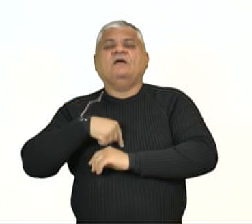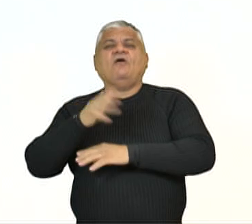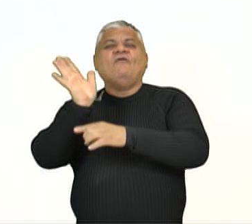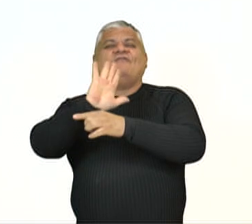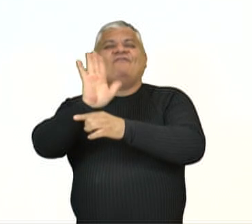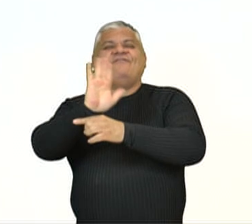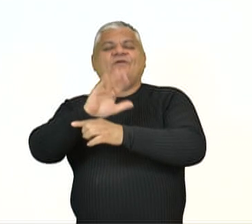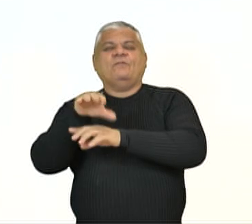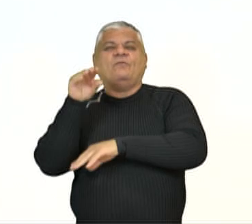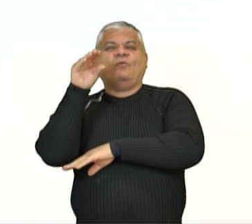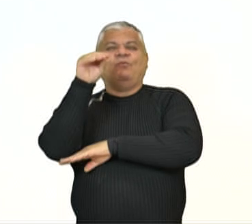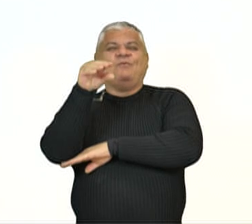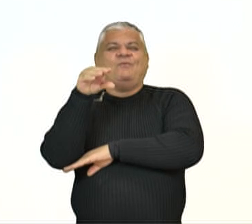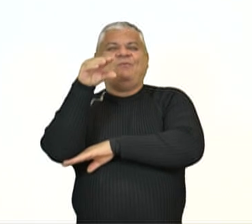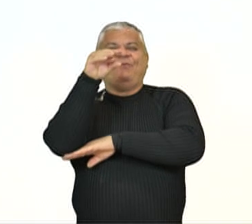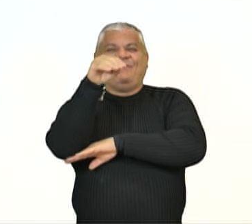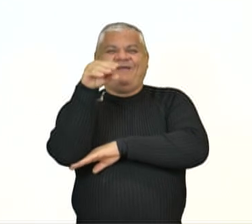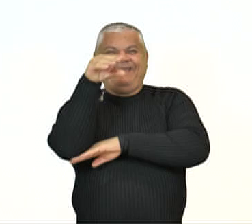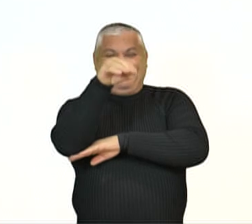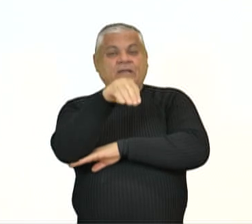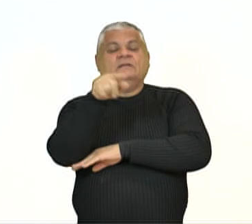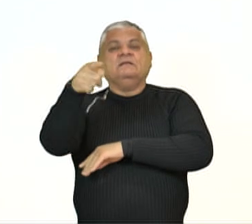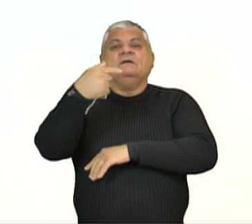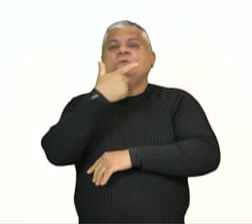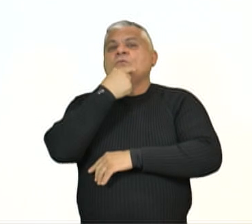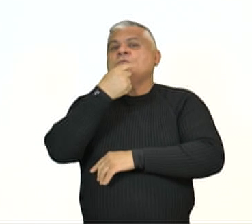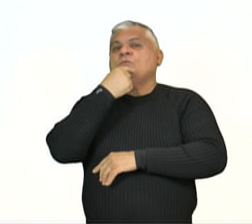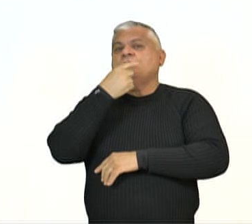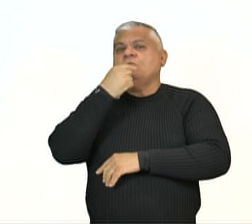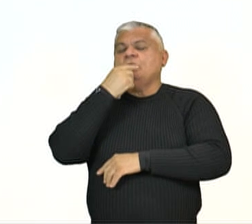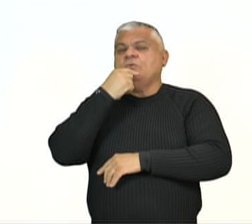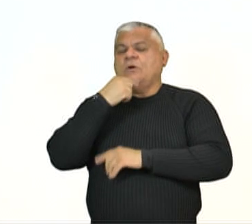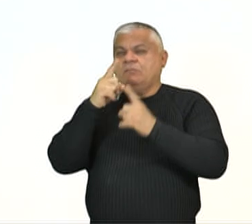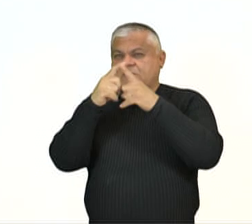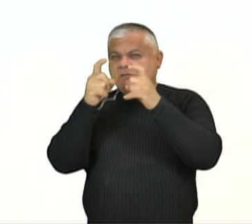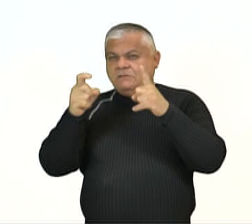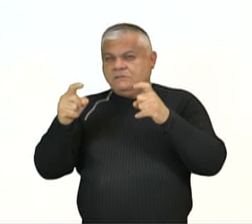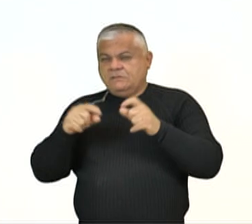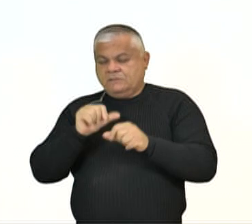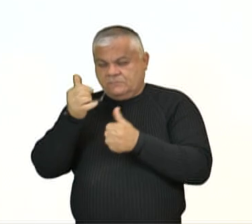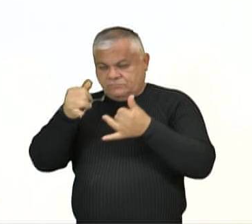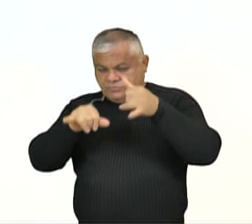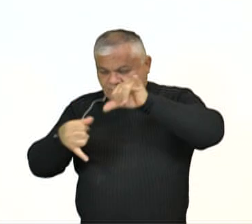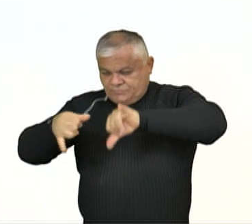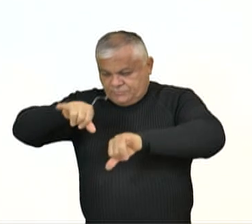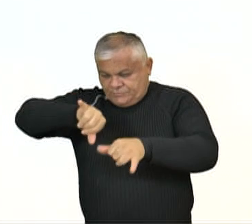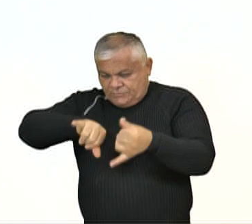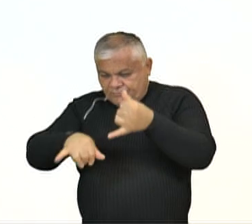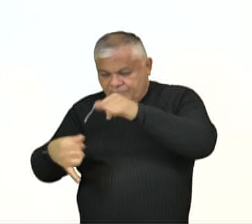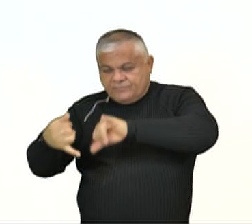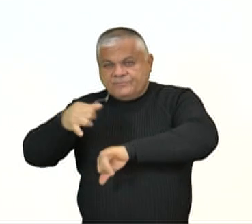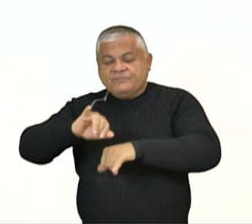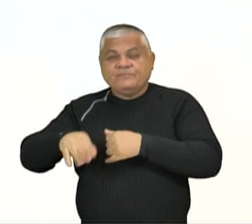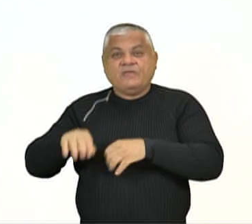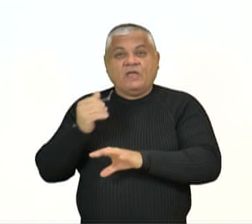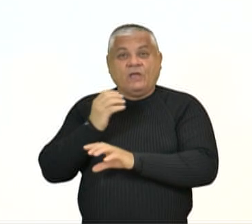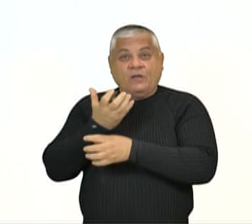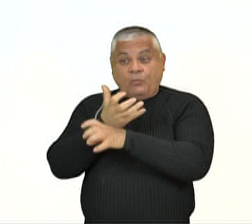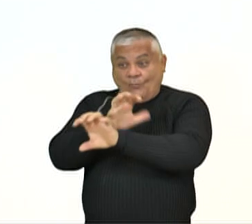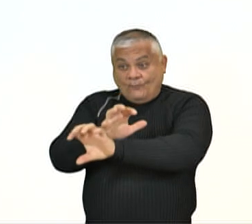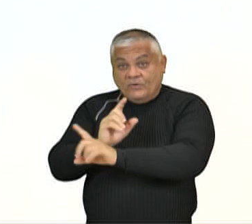lá do Jurassic World, os cientistas recriem os dinossauros a partir de fósseis